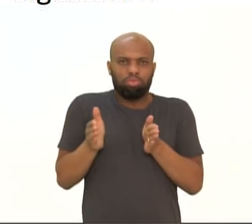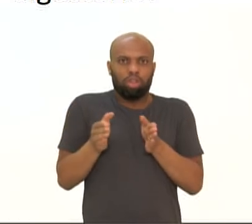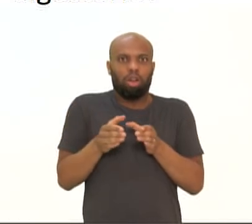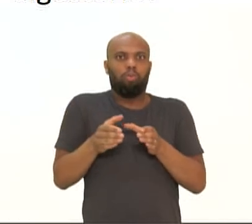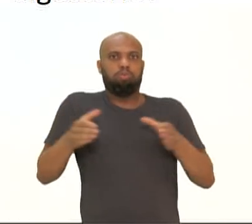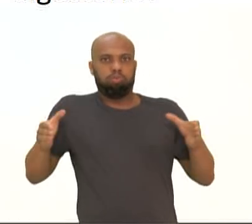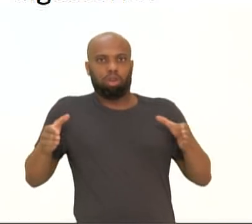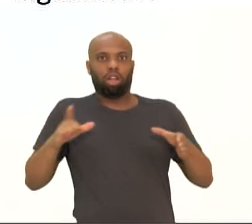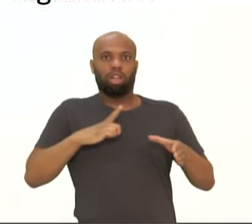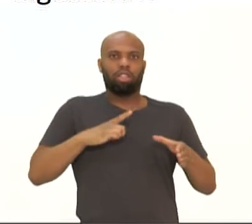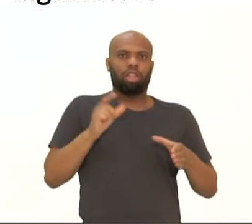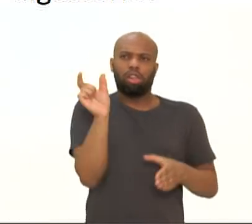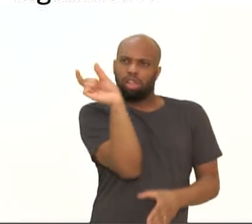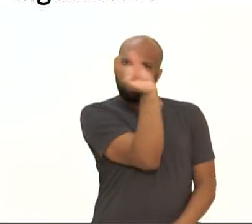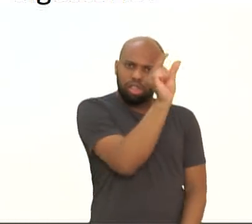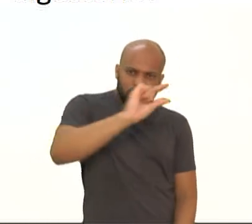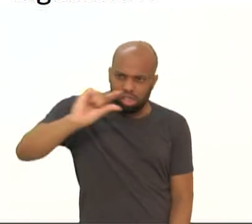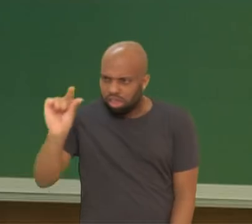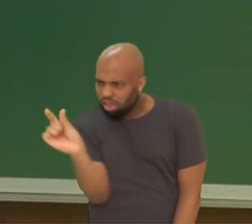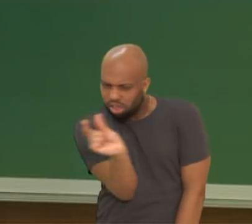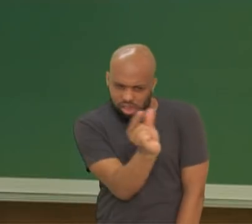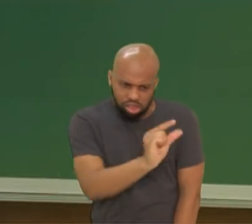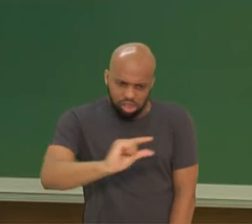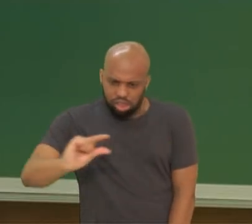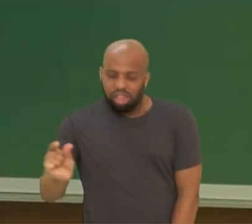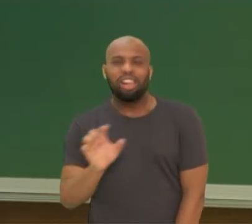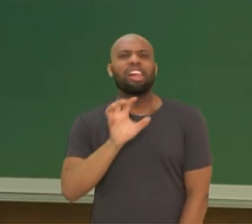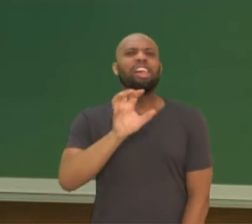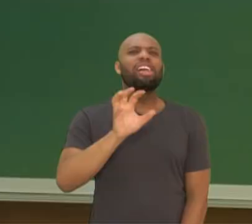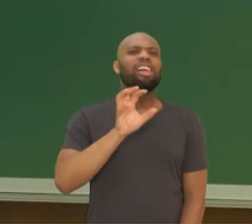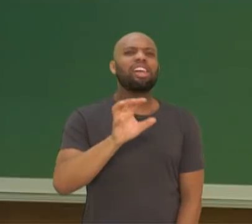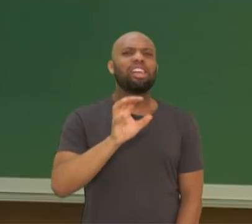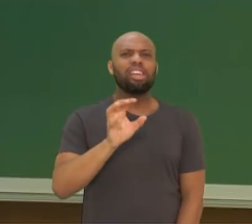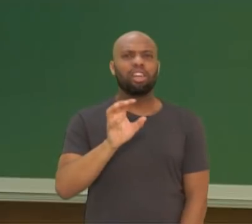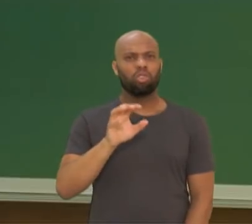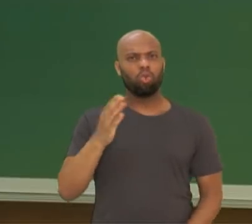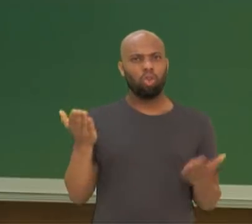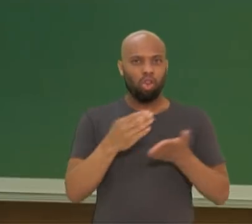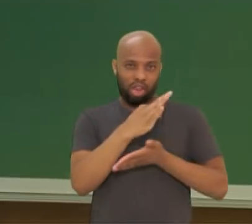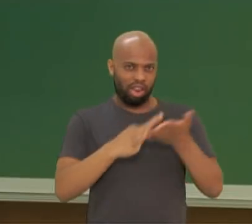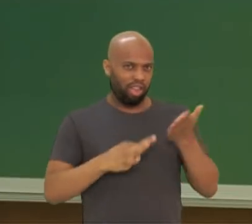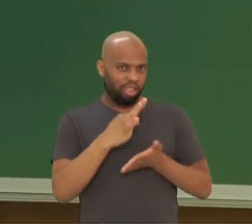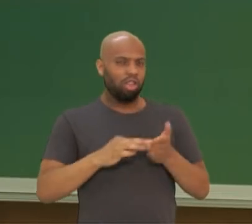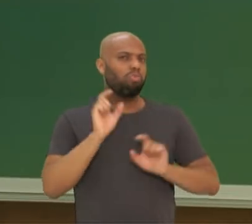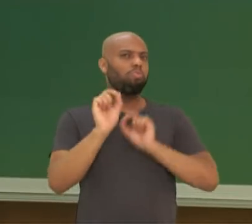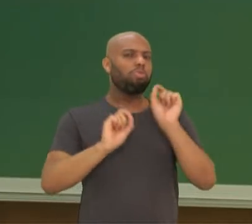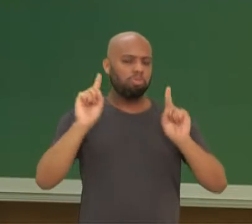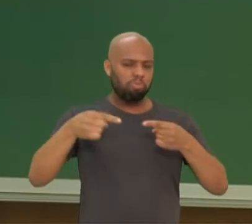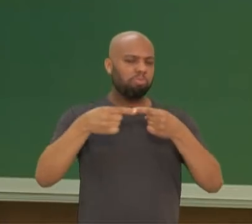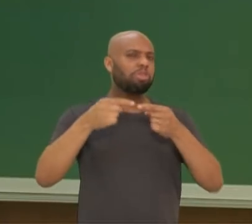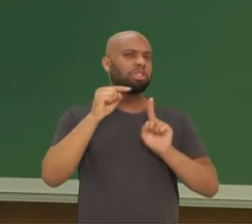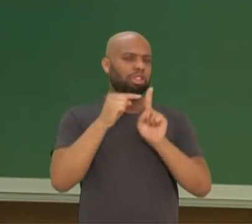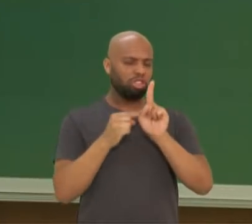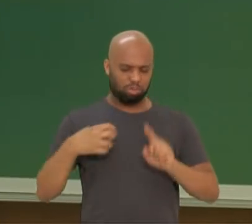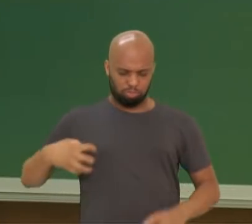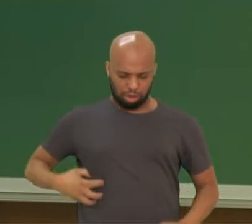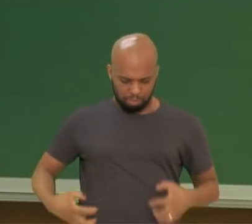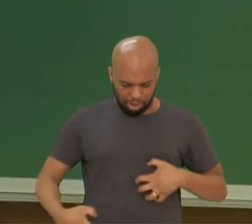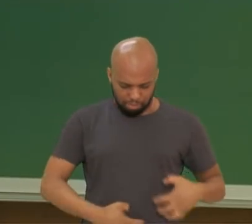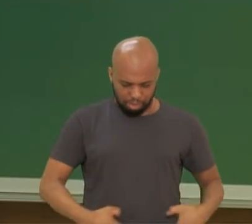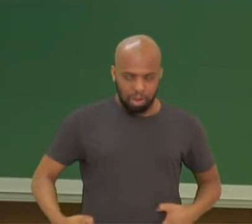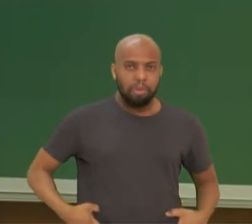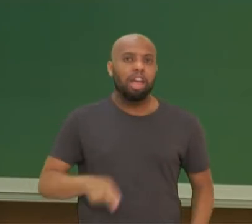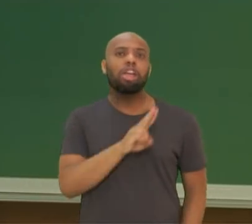maior parte cheio de curvas. Essa descrição desse pedacinho de um texto aqui corresponde a qual órgão do